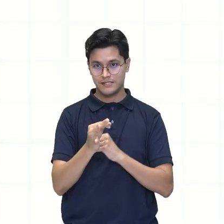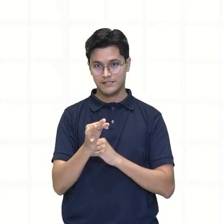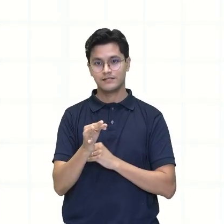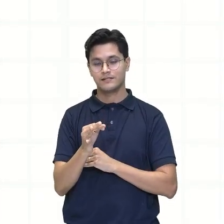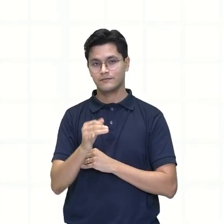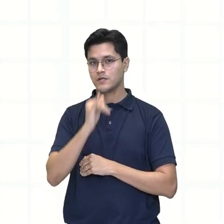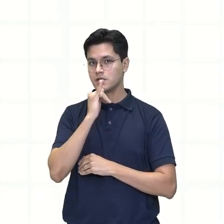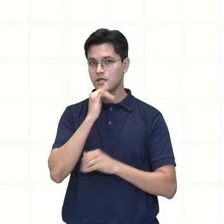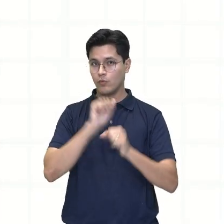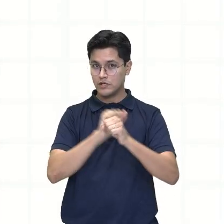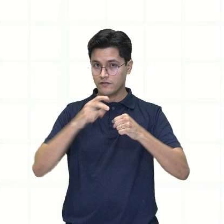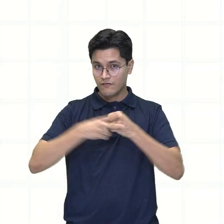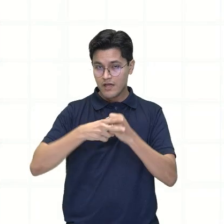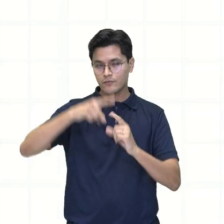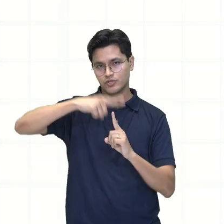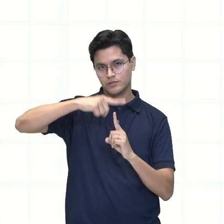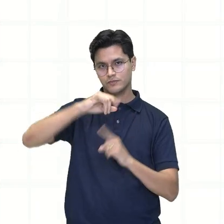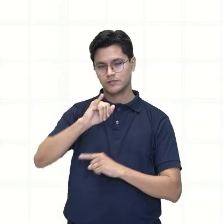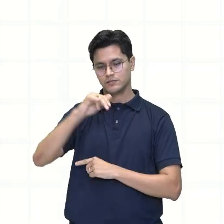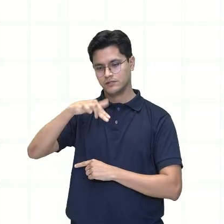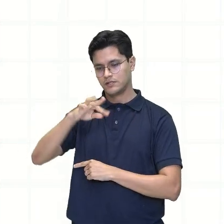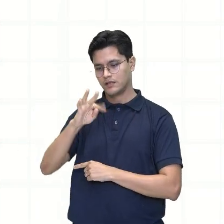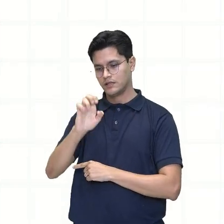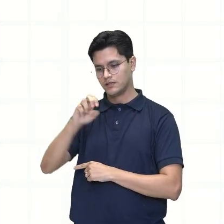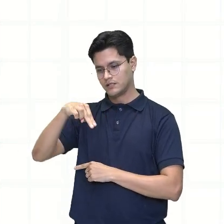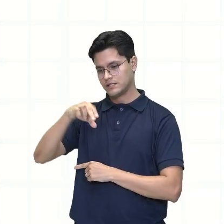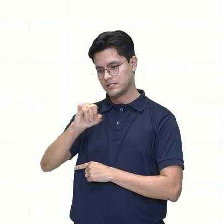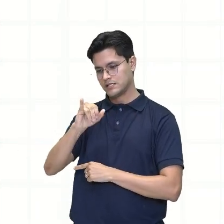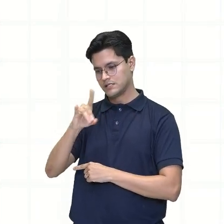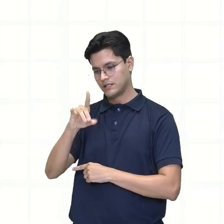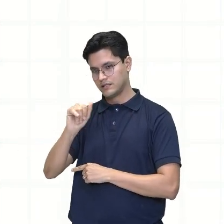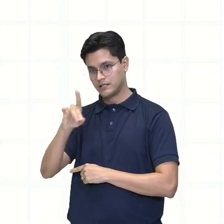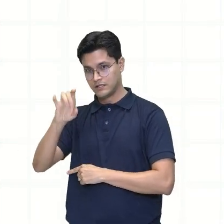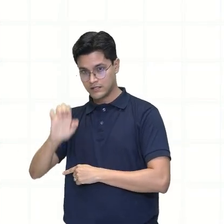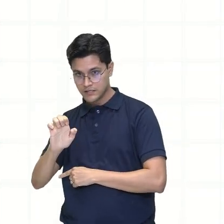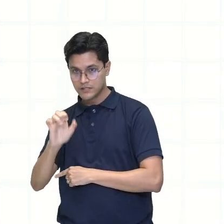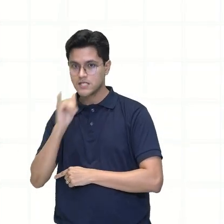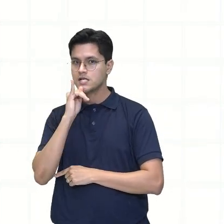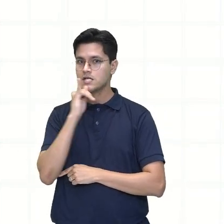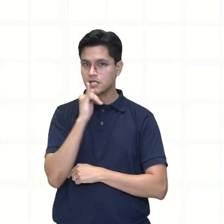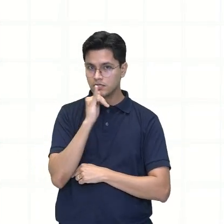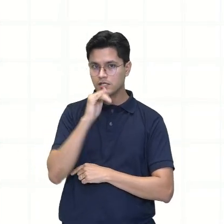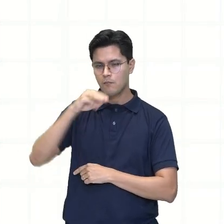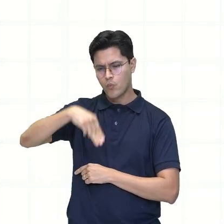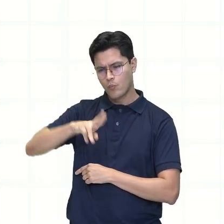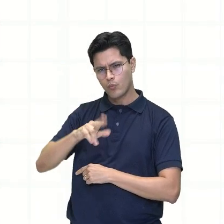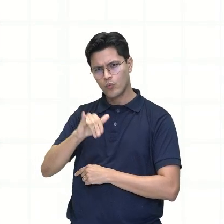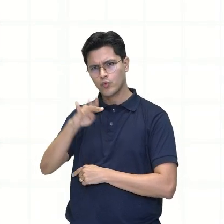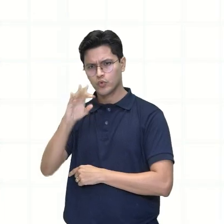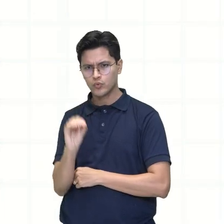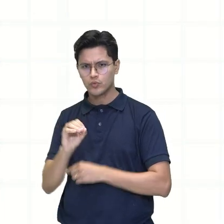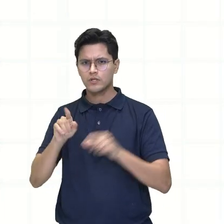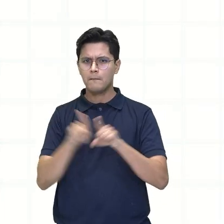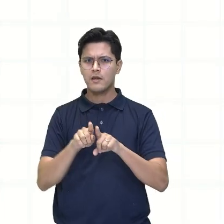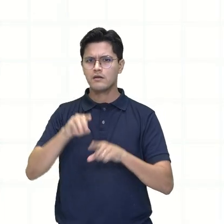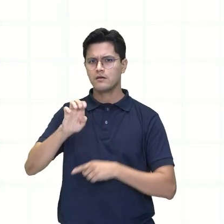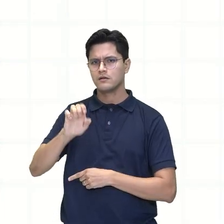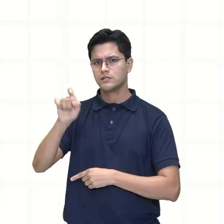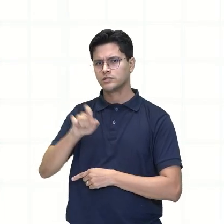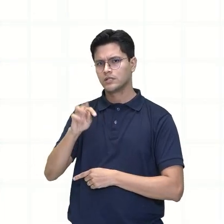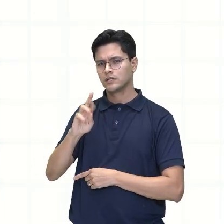de intensidade. Então, muito, extremamente, excepcionalmente, né? E eles acontecem o